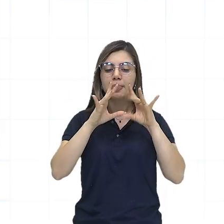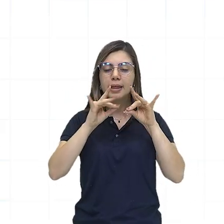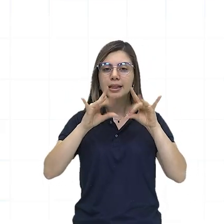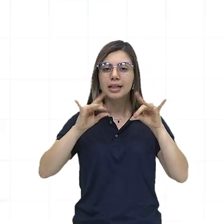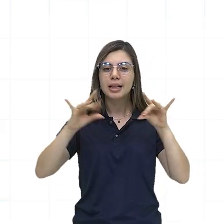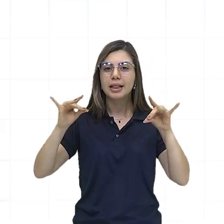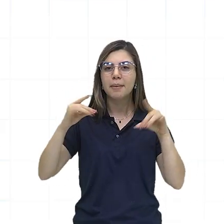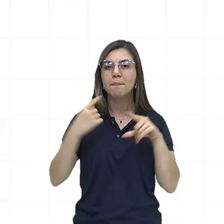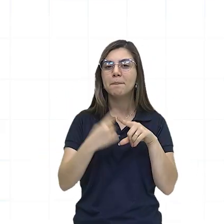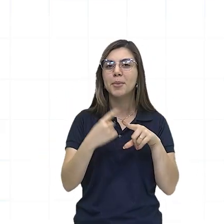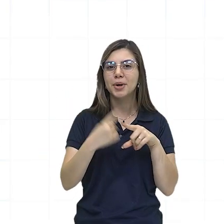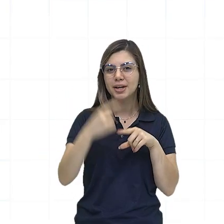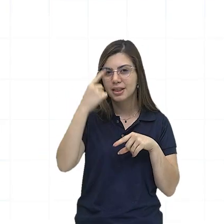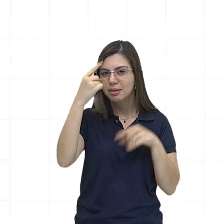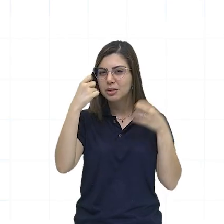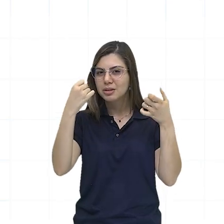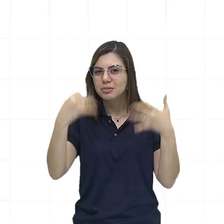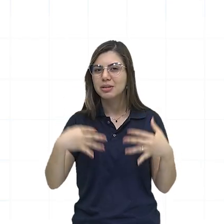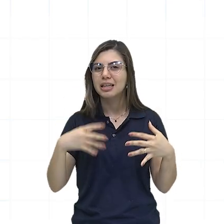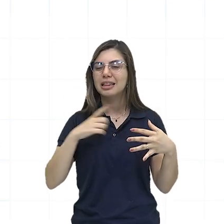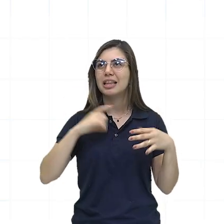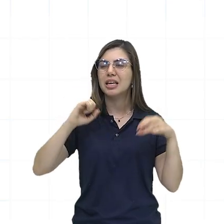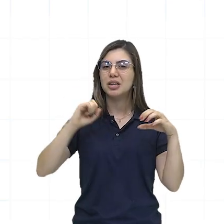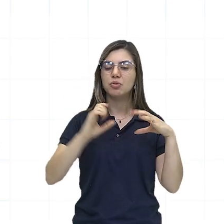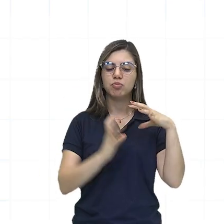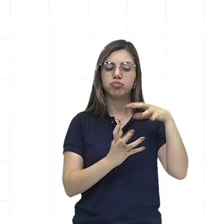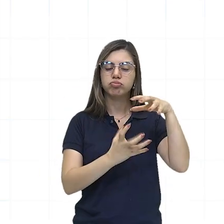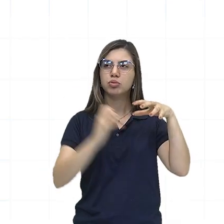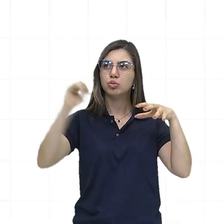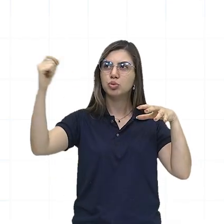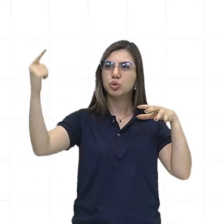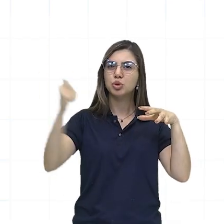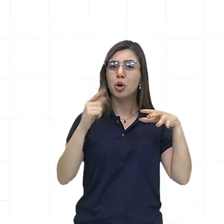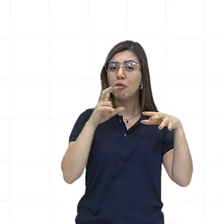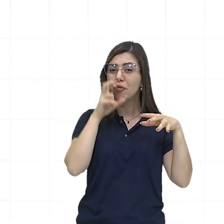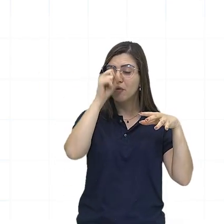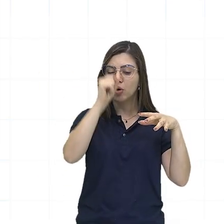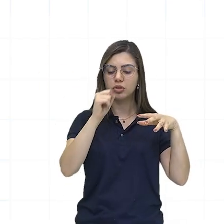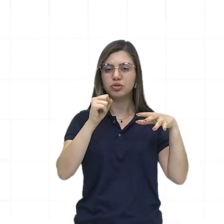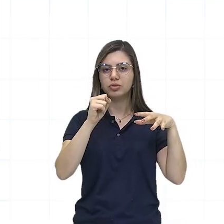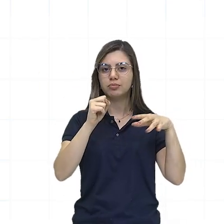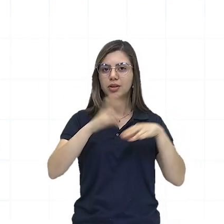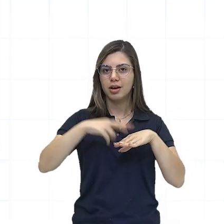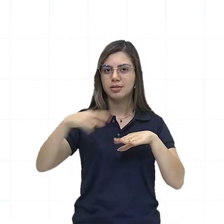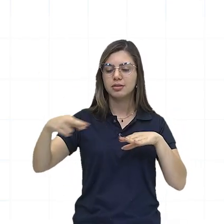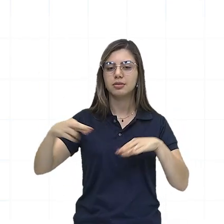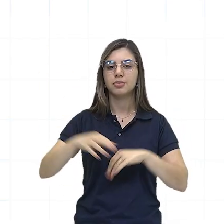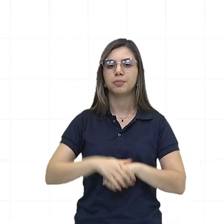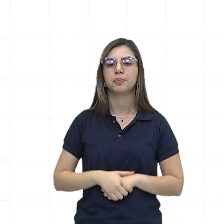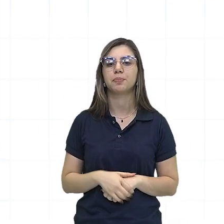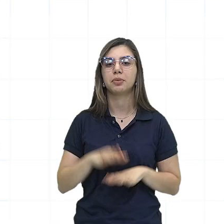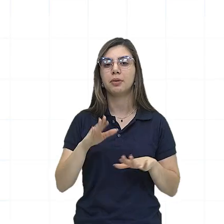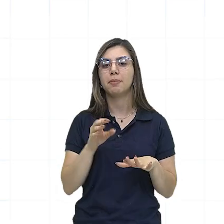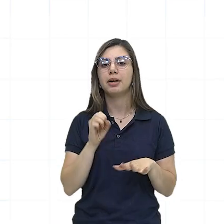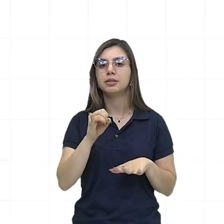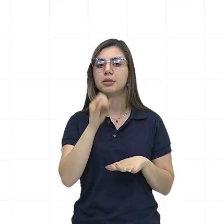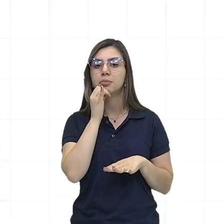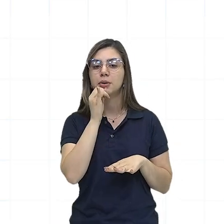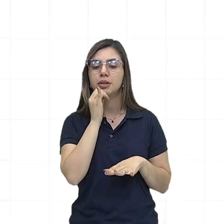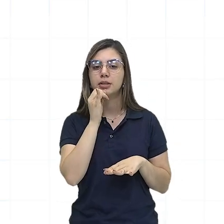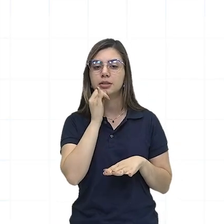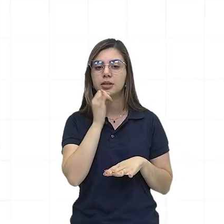úmidos, devido a essa grande incidência de radiação solar. À medida que nos afastamos dos trópicos, nós